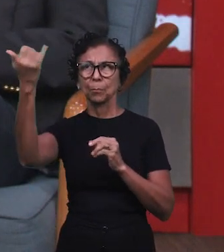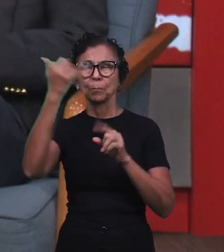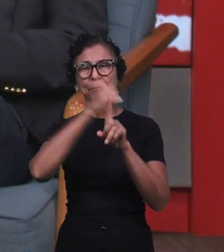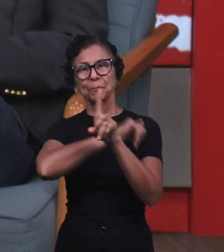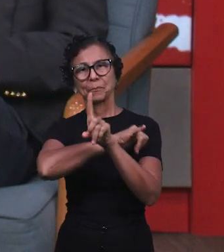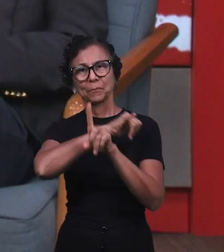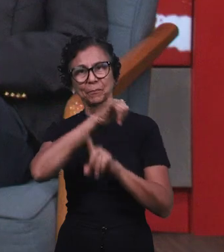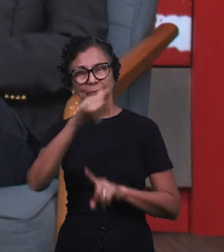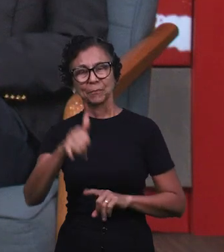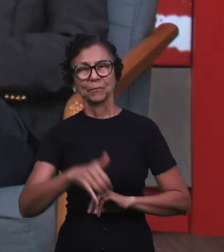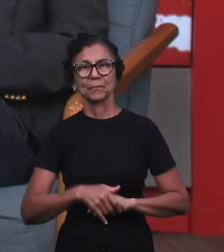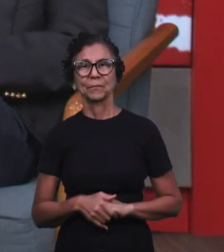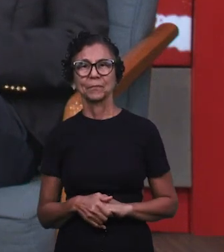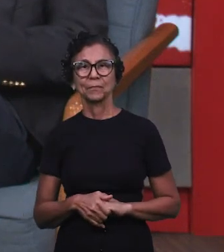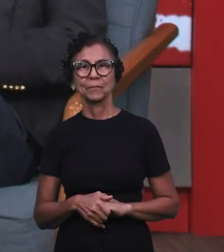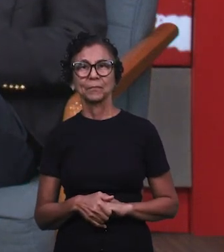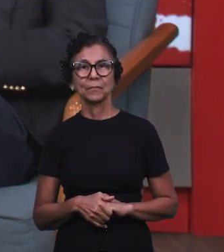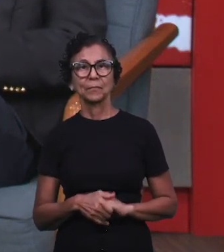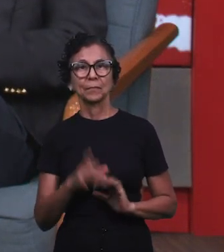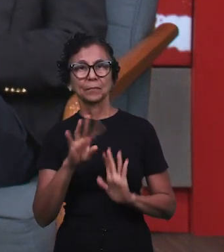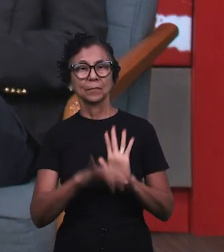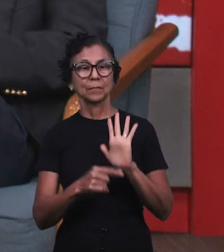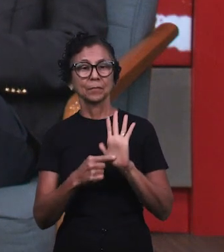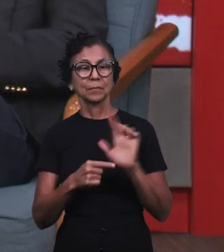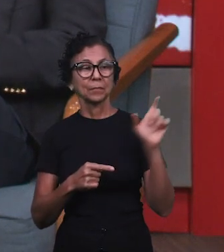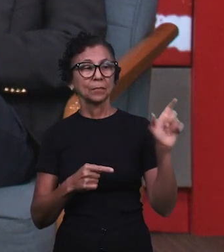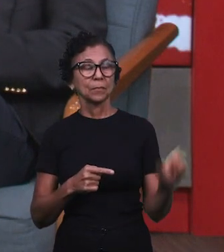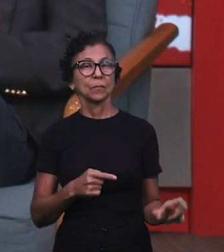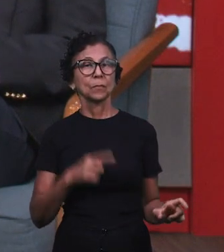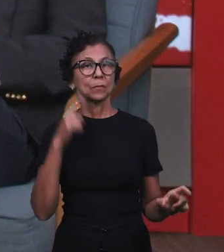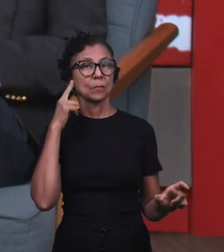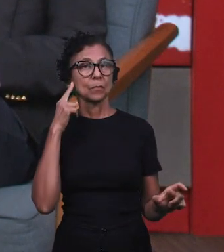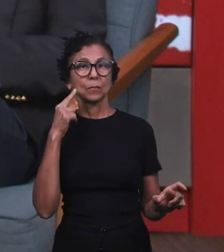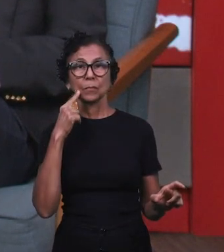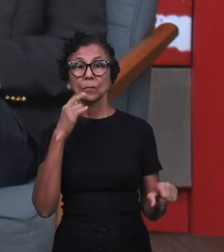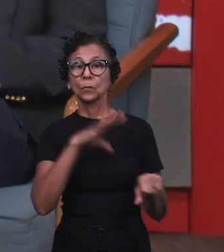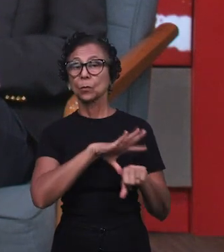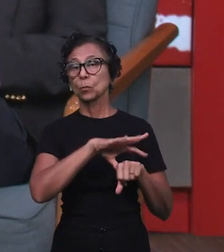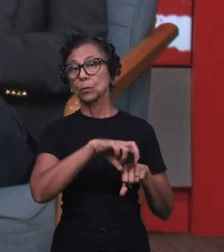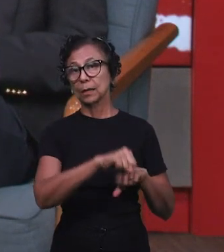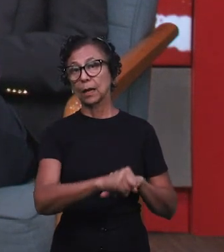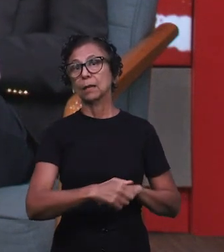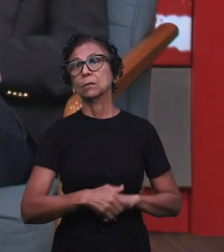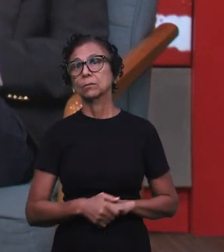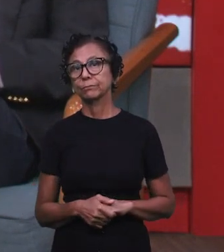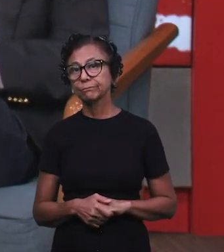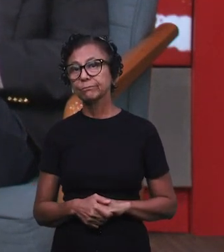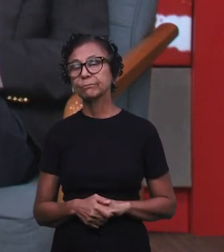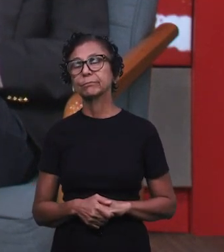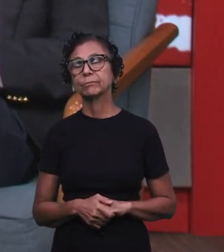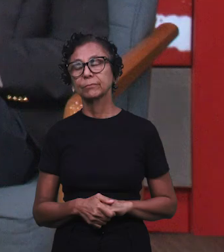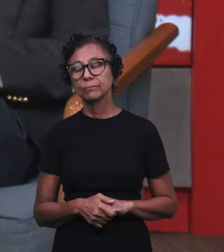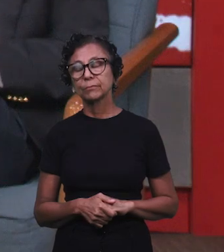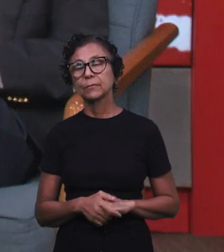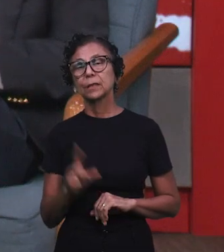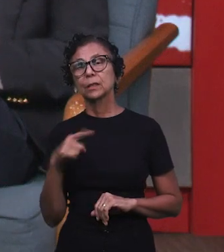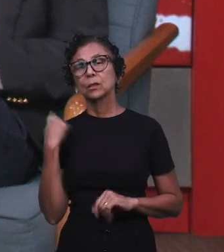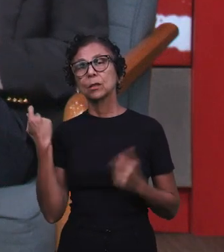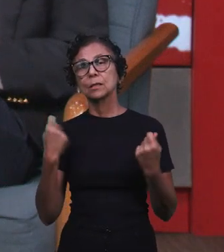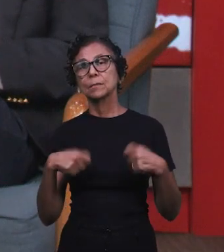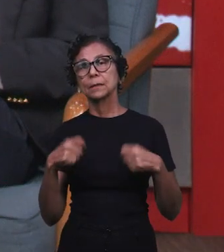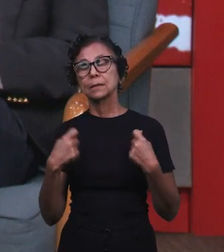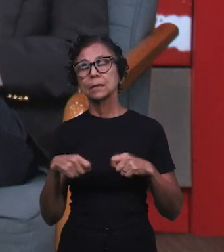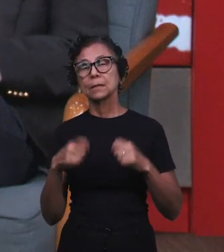na cura do surdo, o Senhor está dando um exemplo muito importante para nós. Nós precisamos